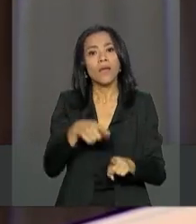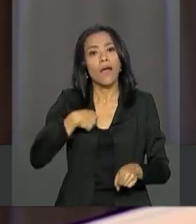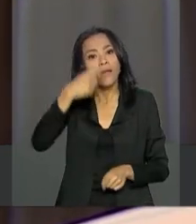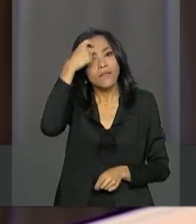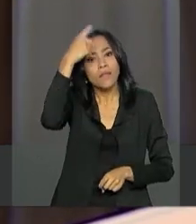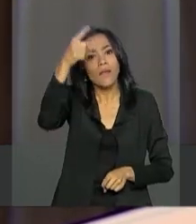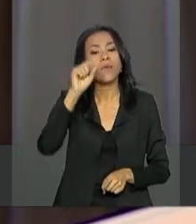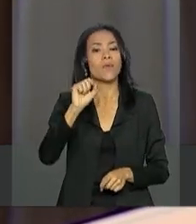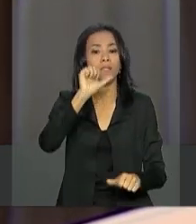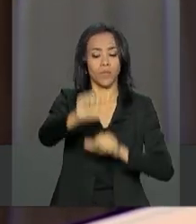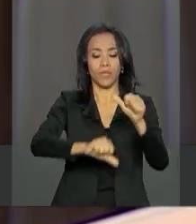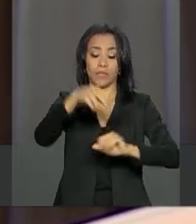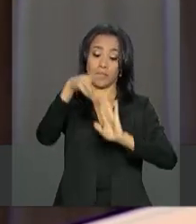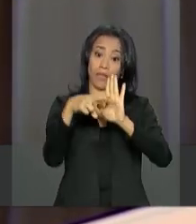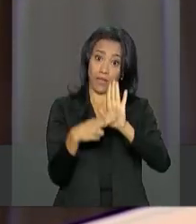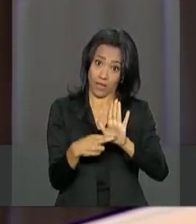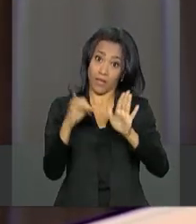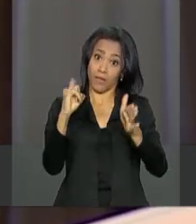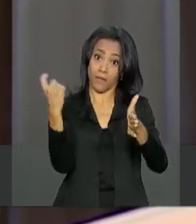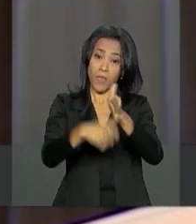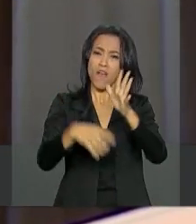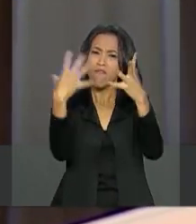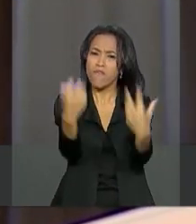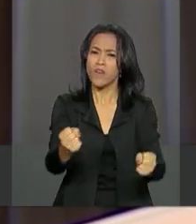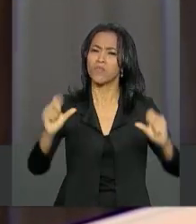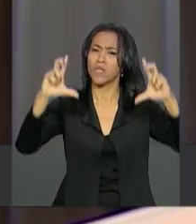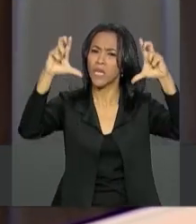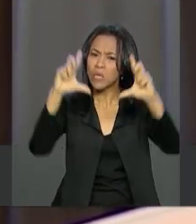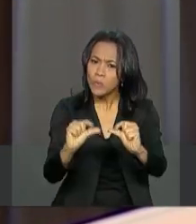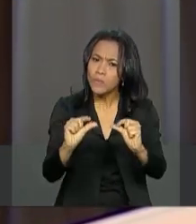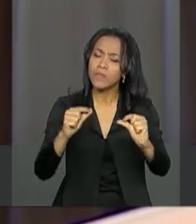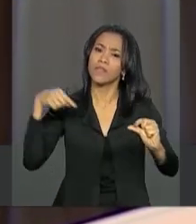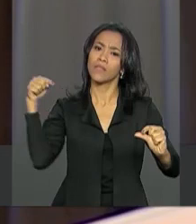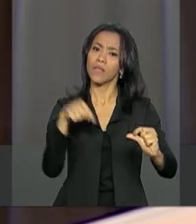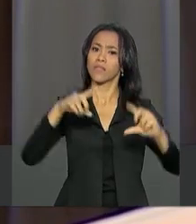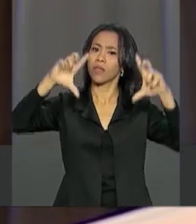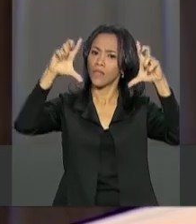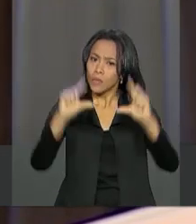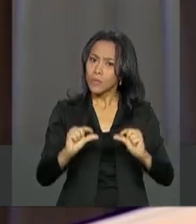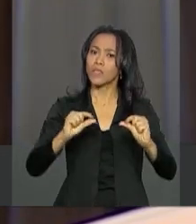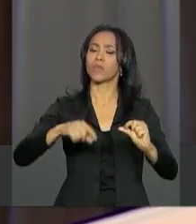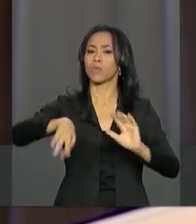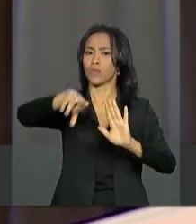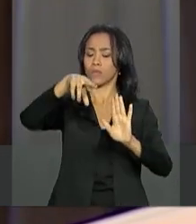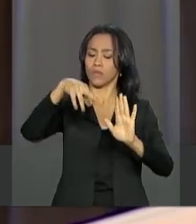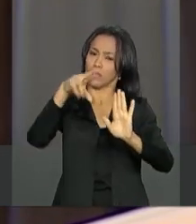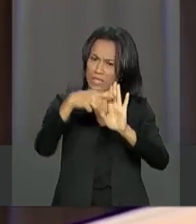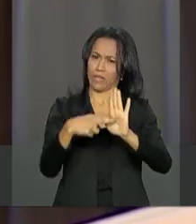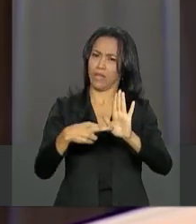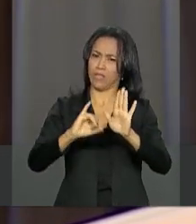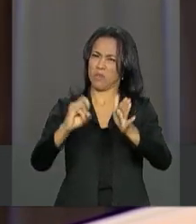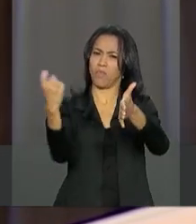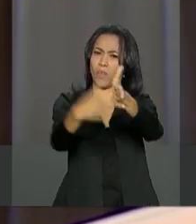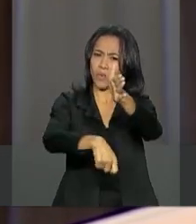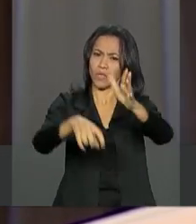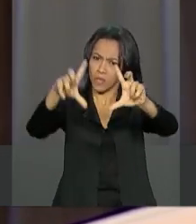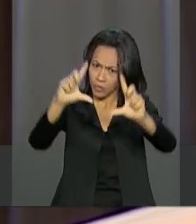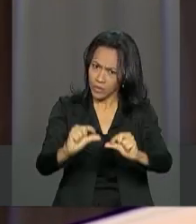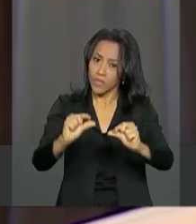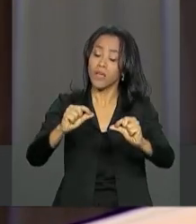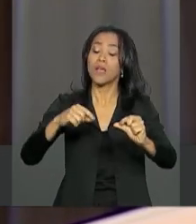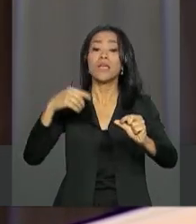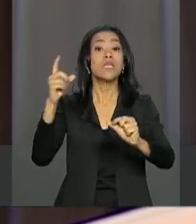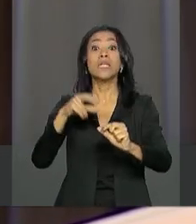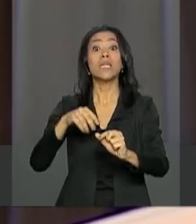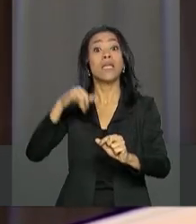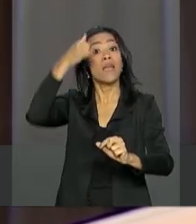reforma tributária, para dizer, vamos fazer uma grande simplificação. E nesta simplificação, certa e seguramente, impedir qualquer aumento de